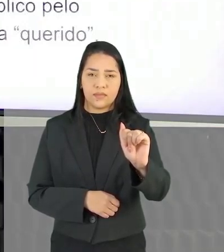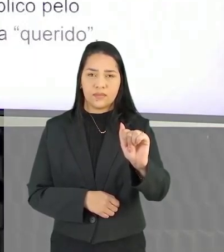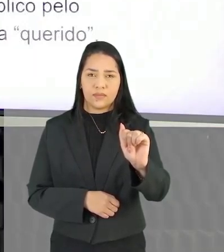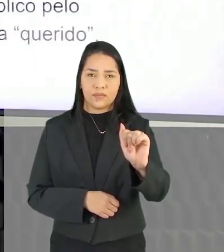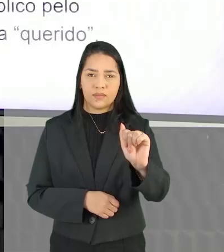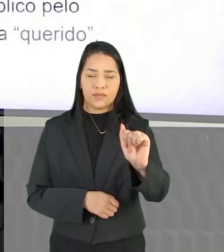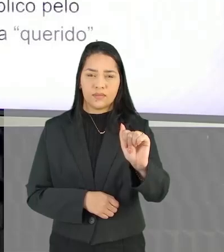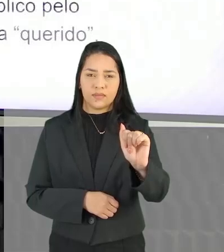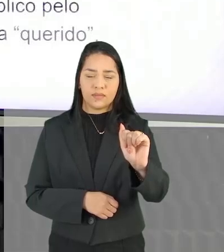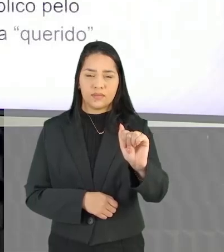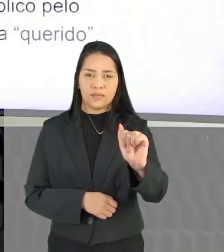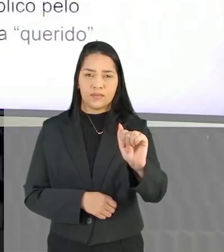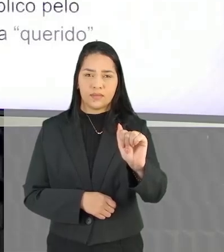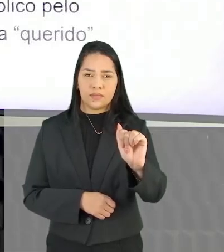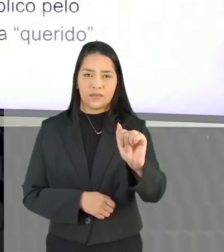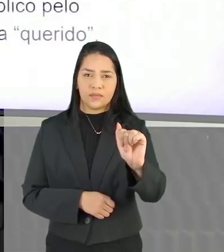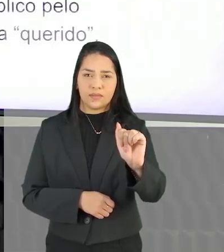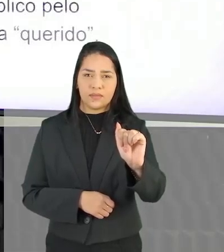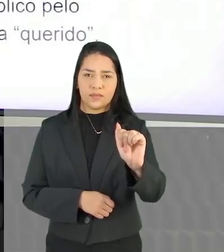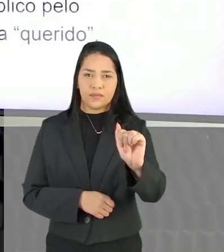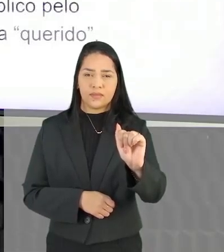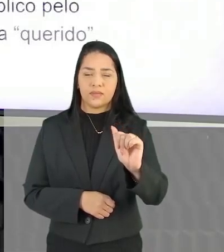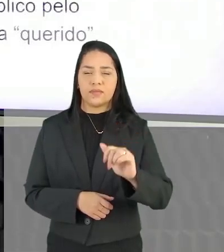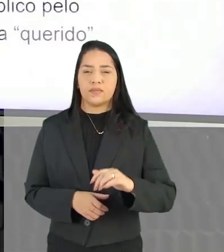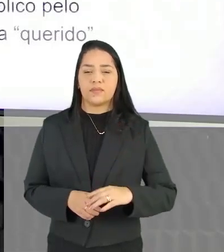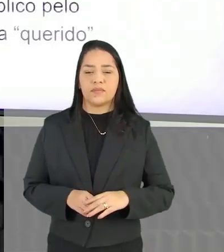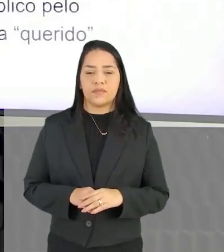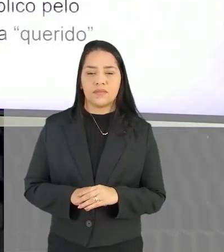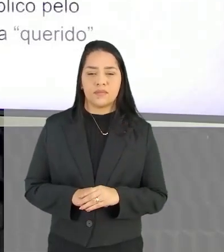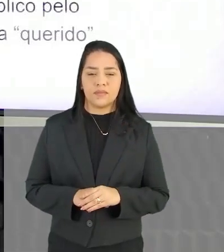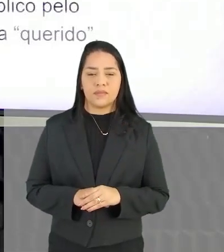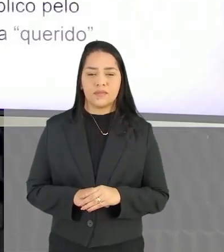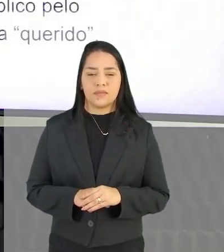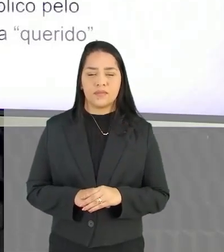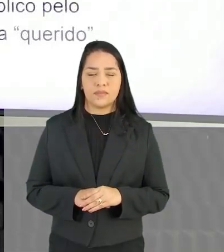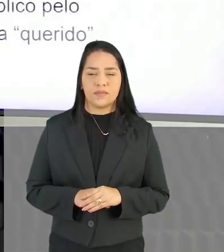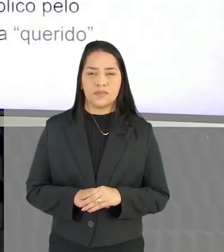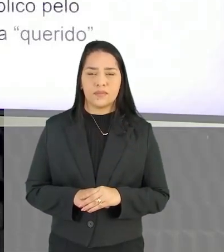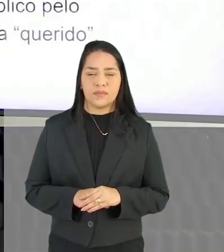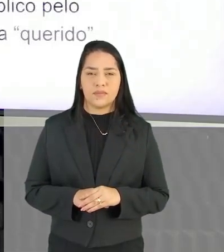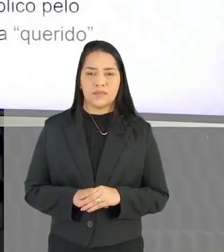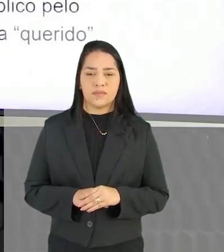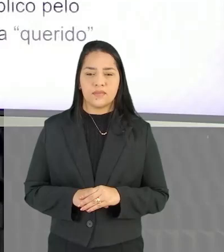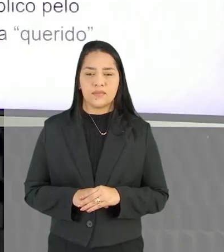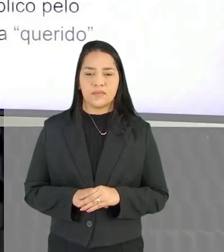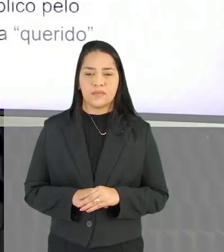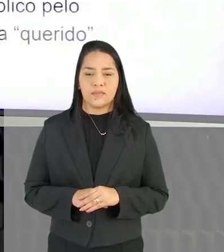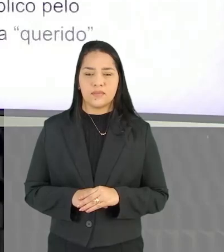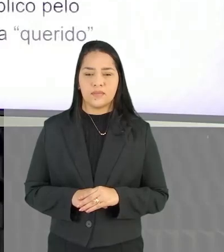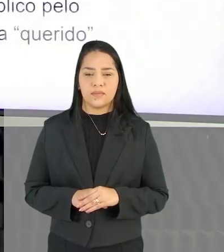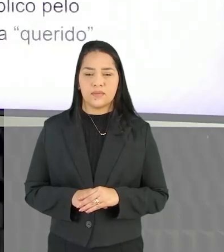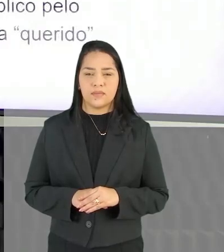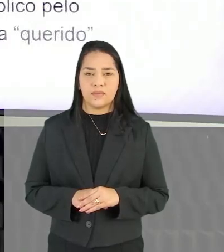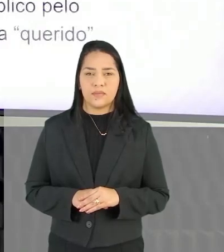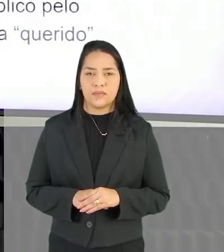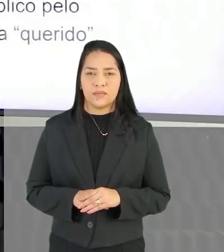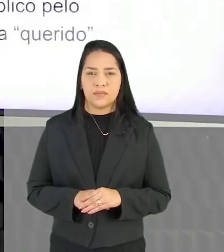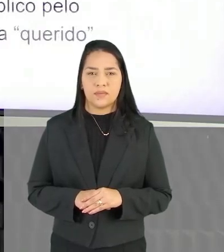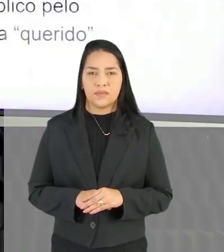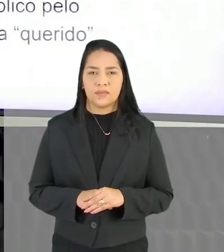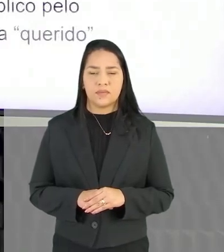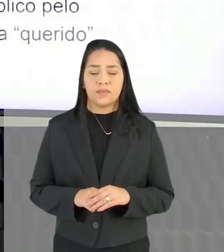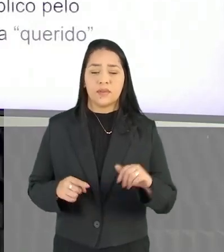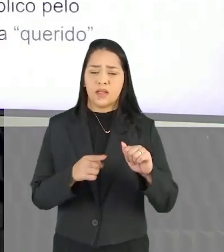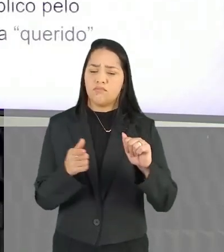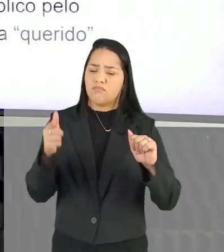Letra A. Revelação do sentido aranha adquirido pelo super-herói como um sexto sentido.